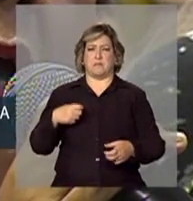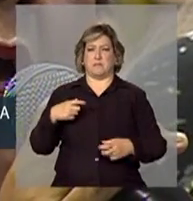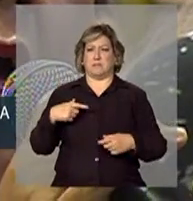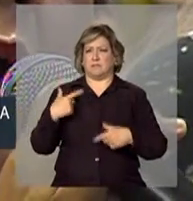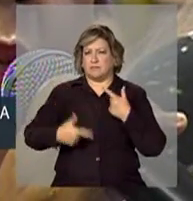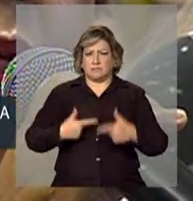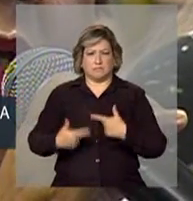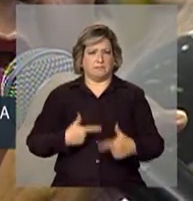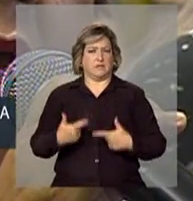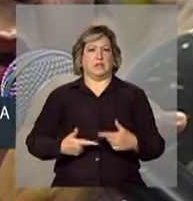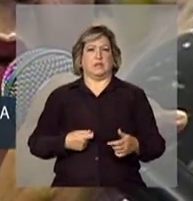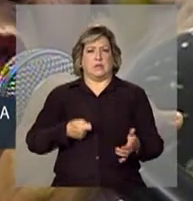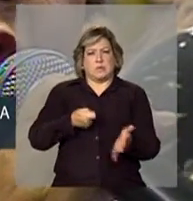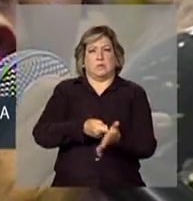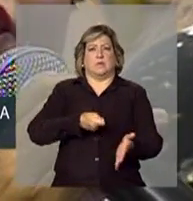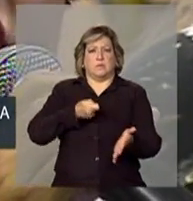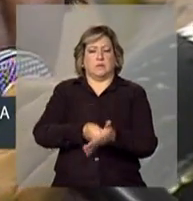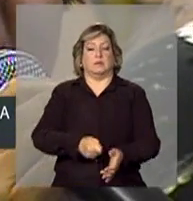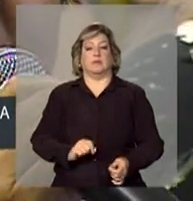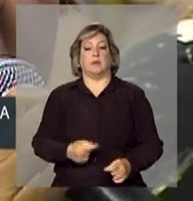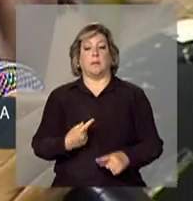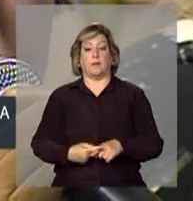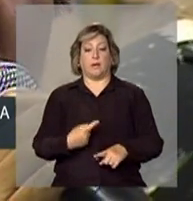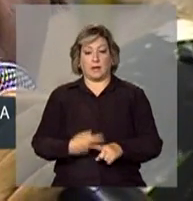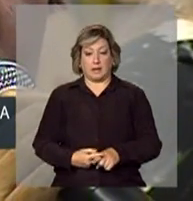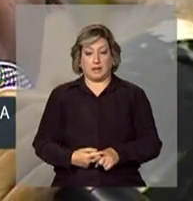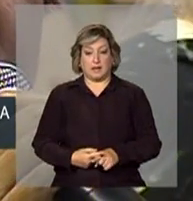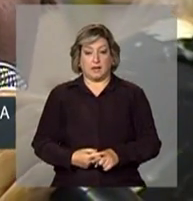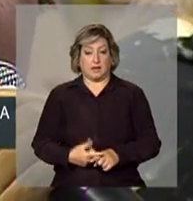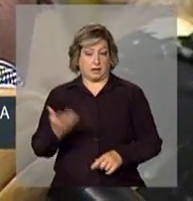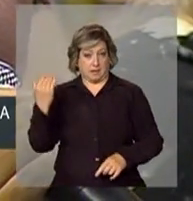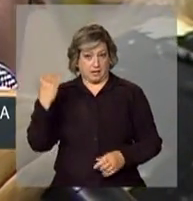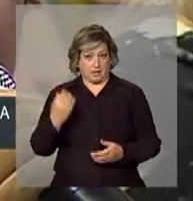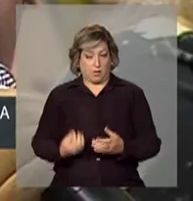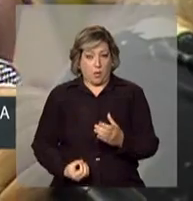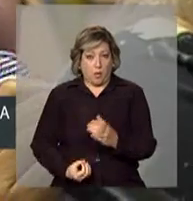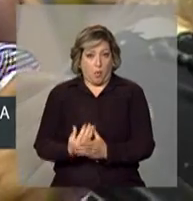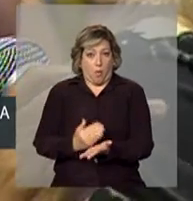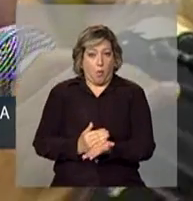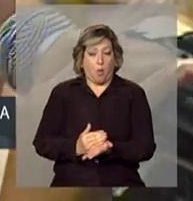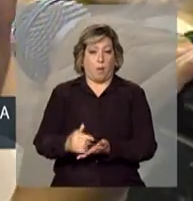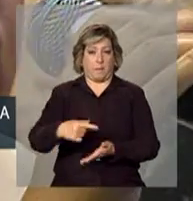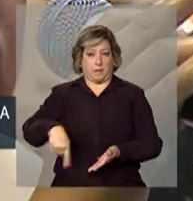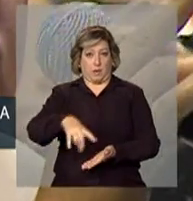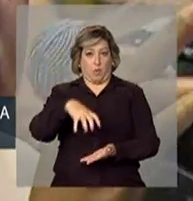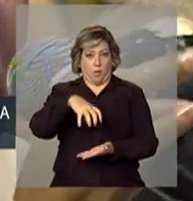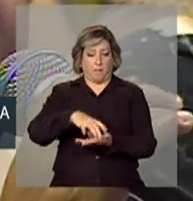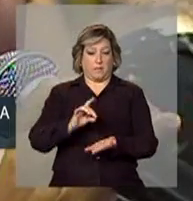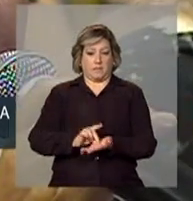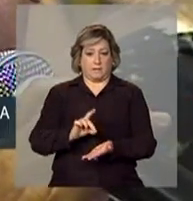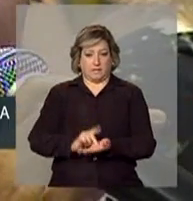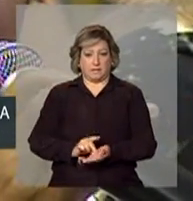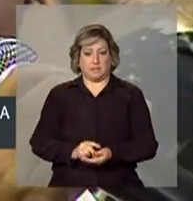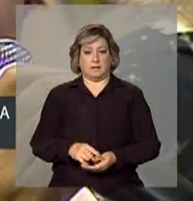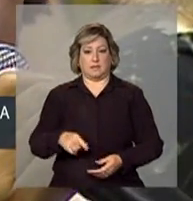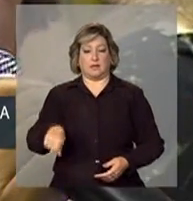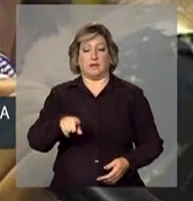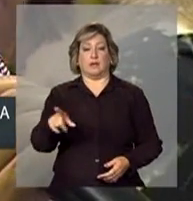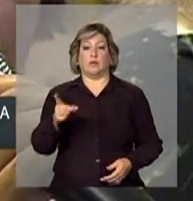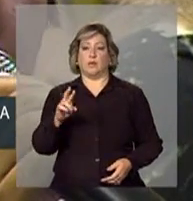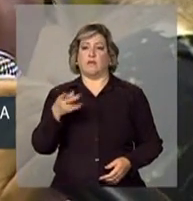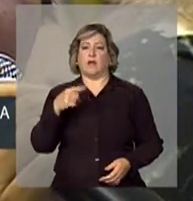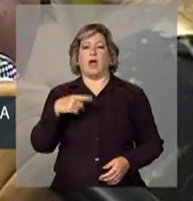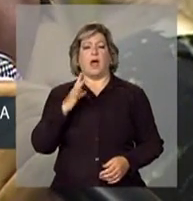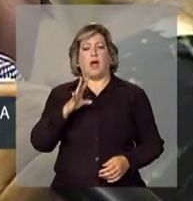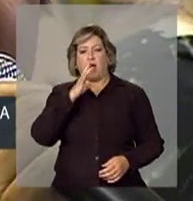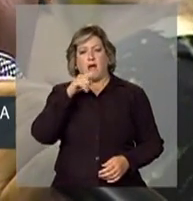brigando. Porque quando foi a formação da comissão, até o doutor ali falou: nossa, mas você